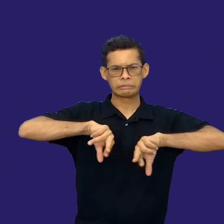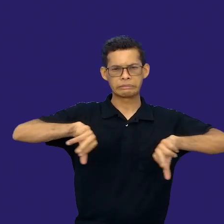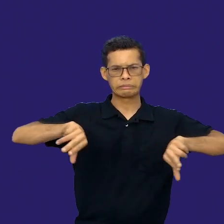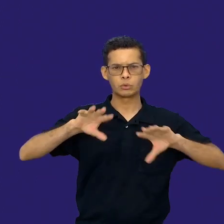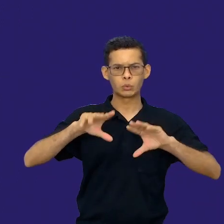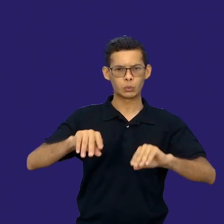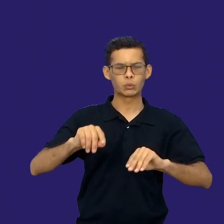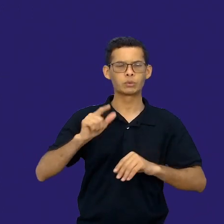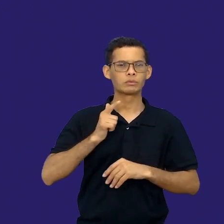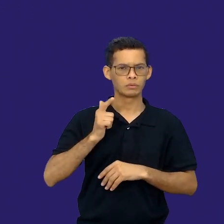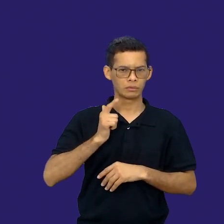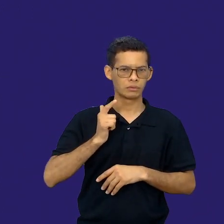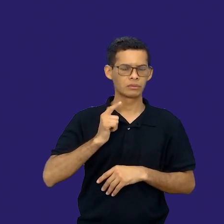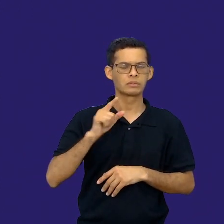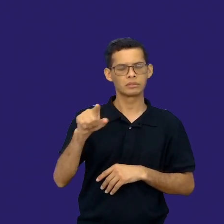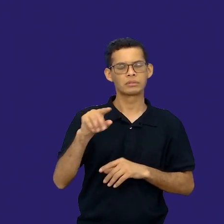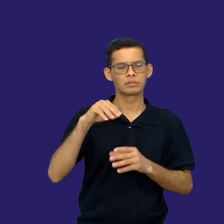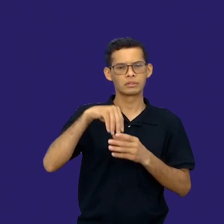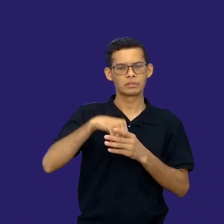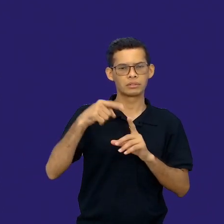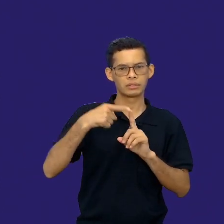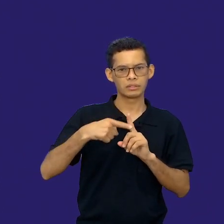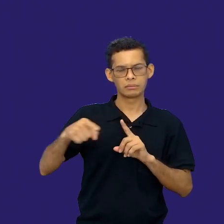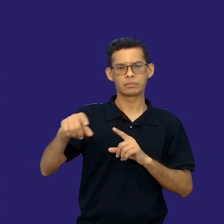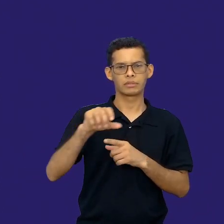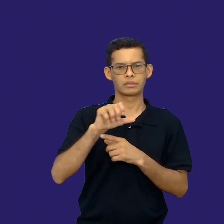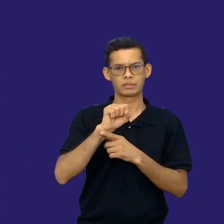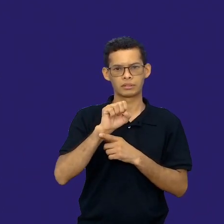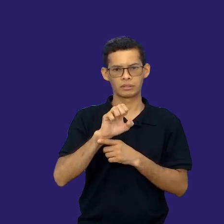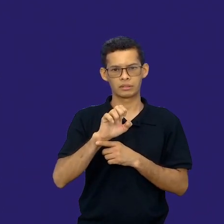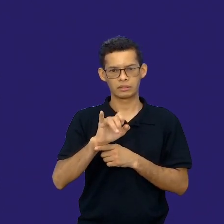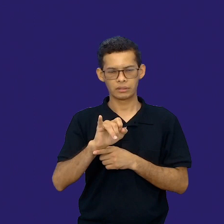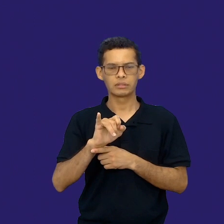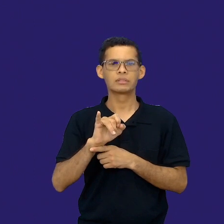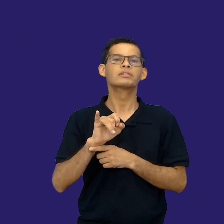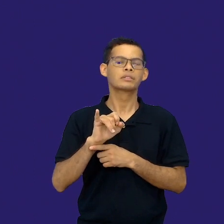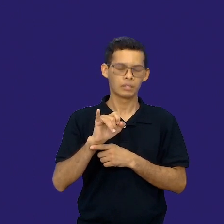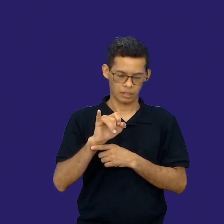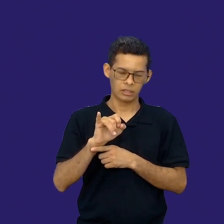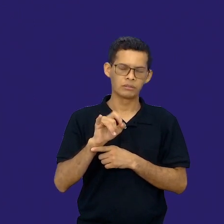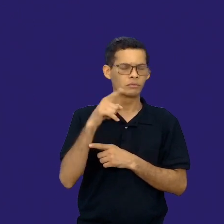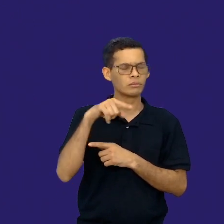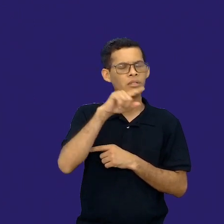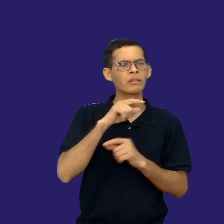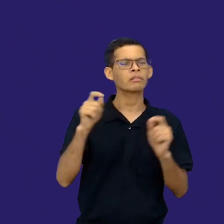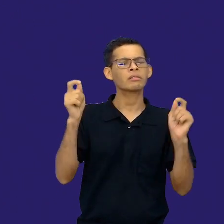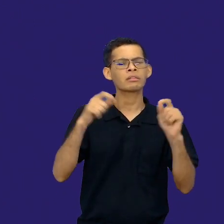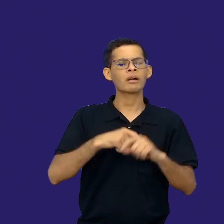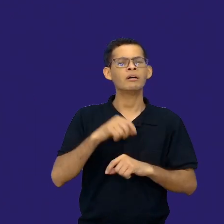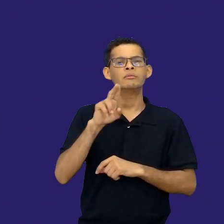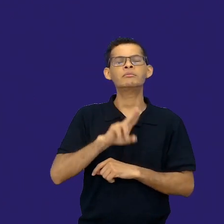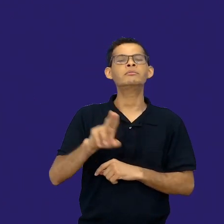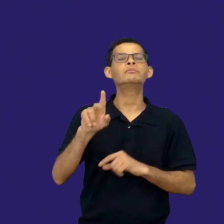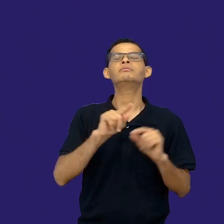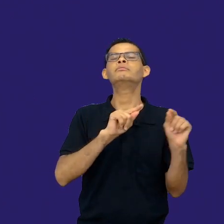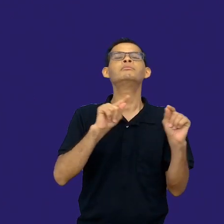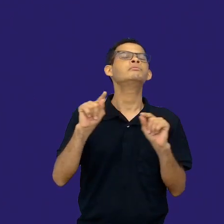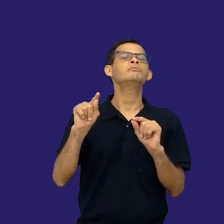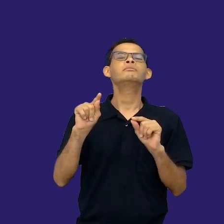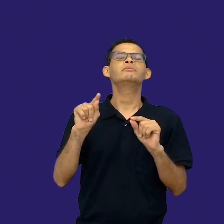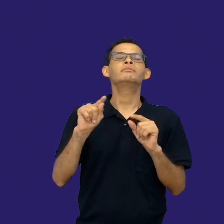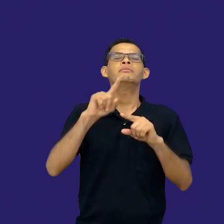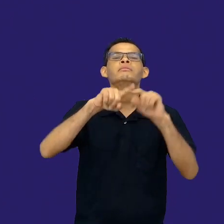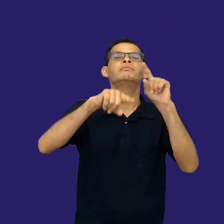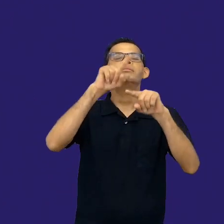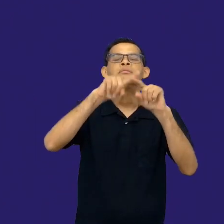semana de estudos intensivos, para a SEI, vocês podem utilizar o material que está disponibilizado do ano